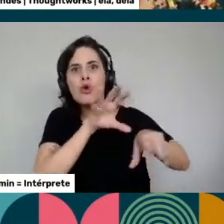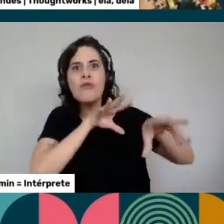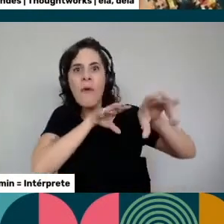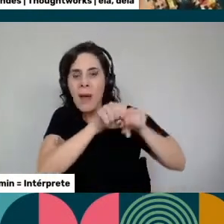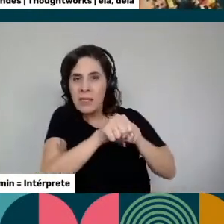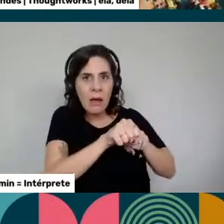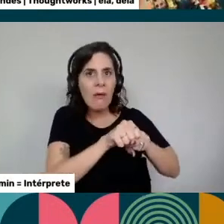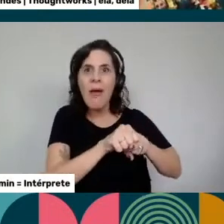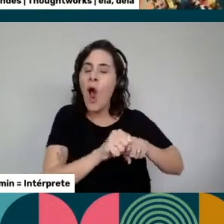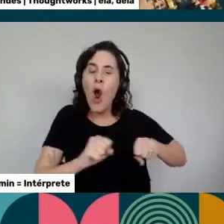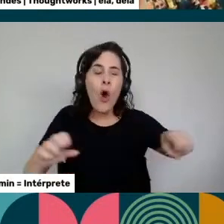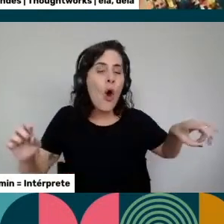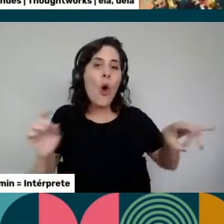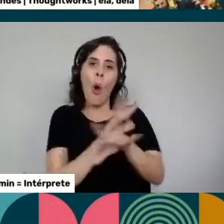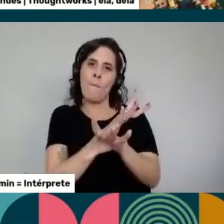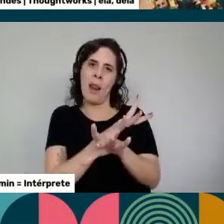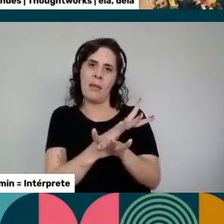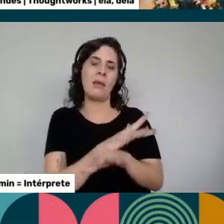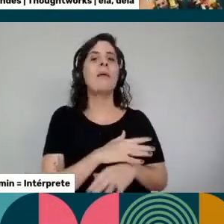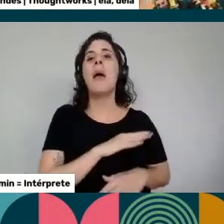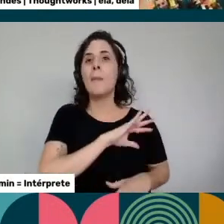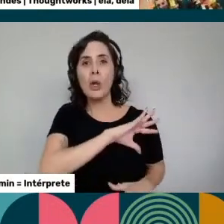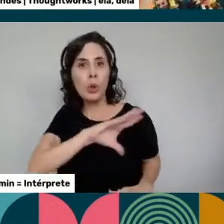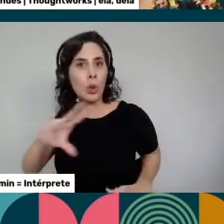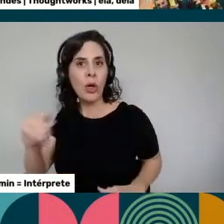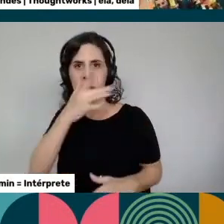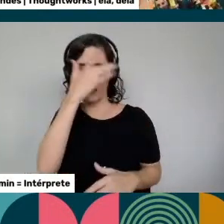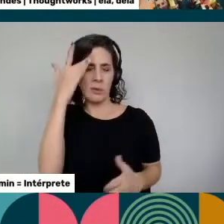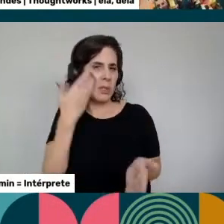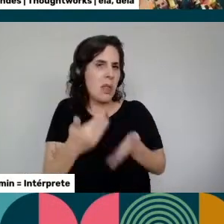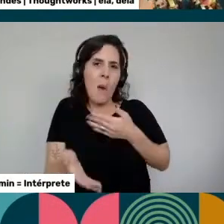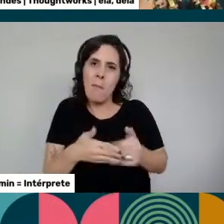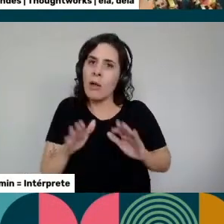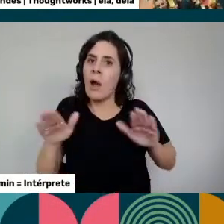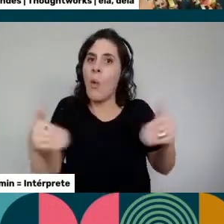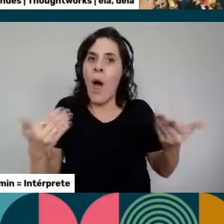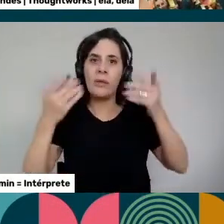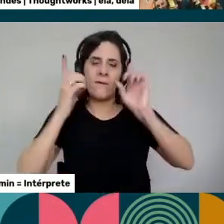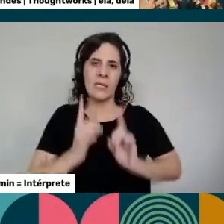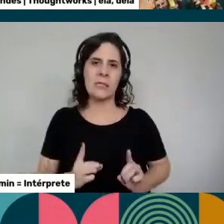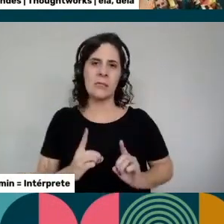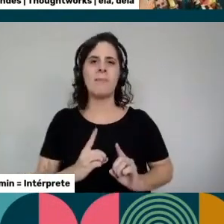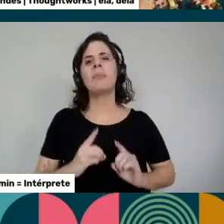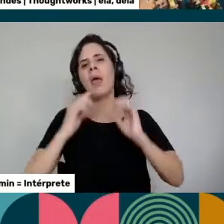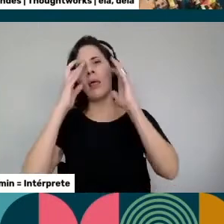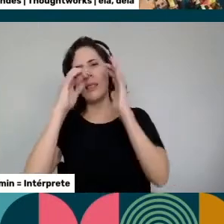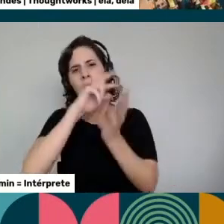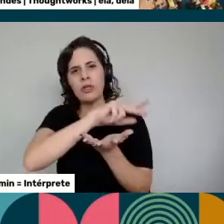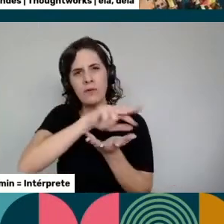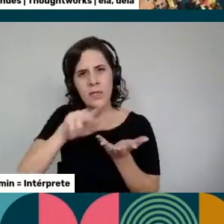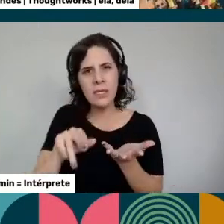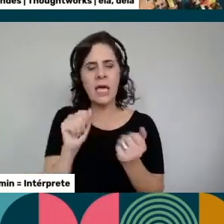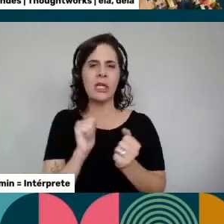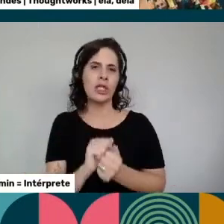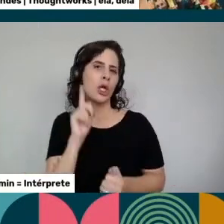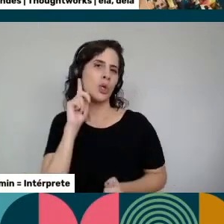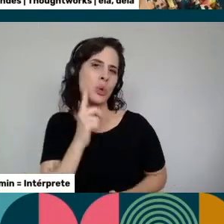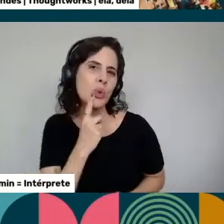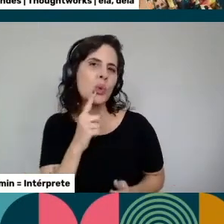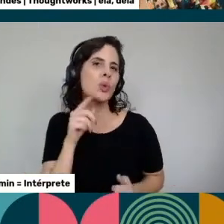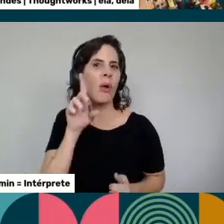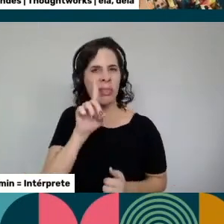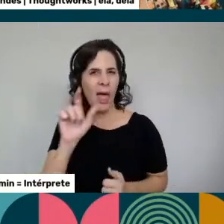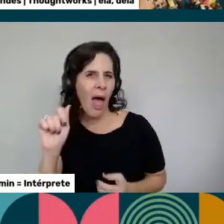for, né? Pessoas neurodivergentes, pessoas com deficiência auditiva, com deficiência visual, que possam